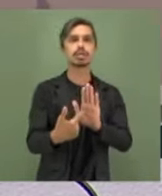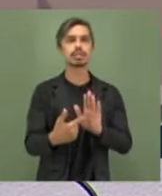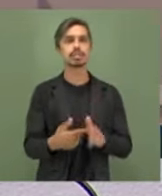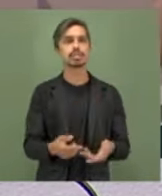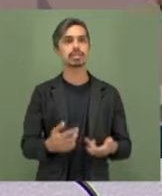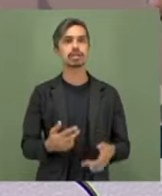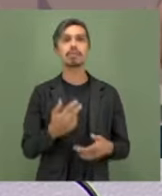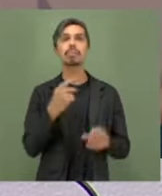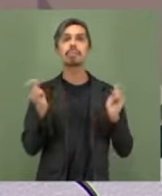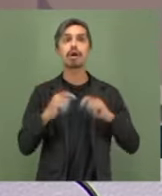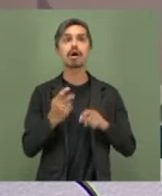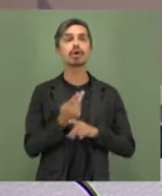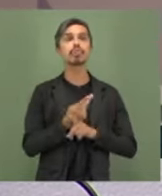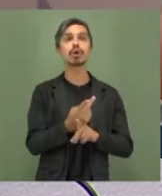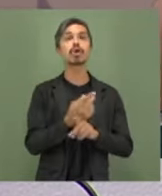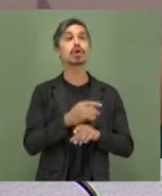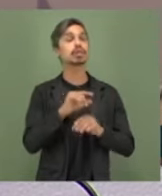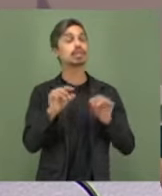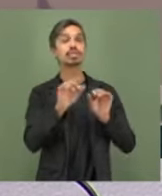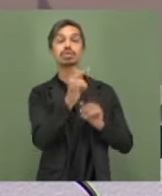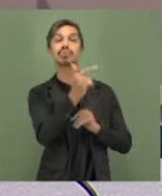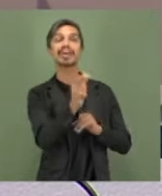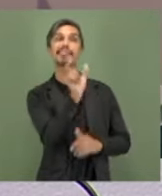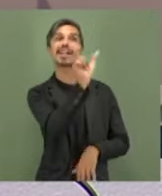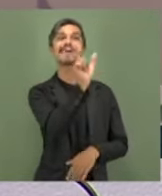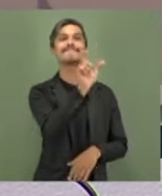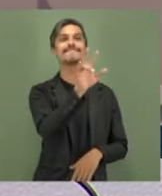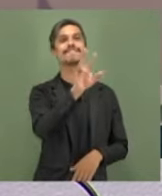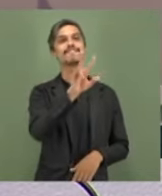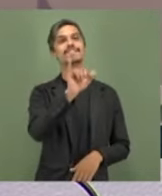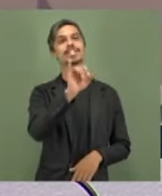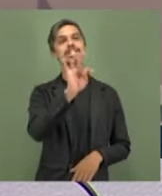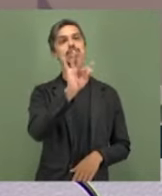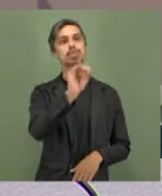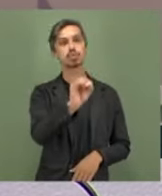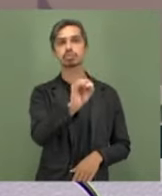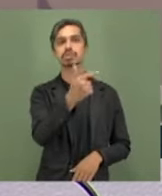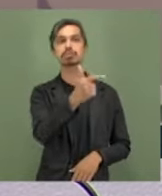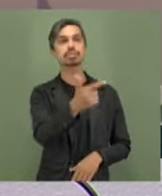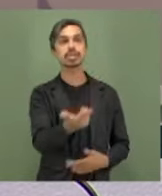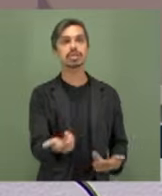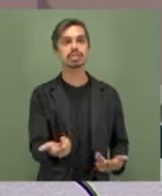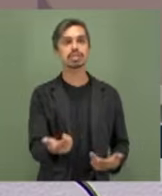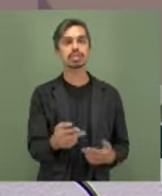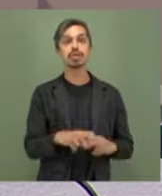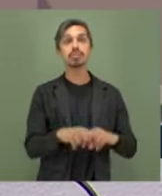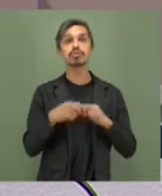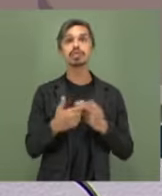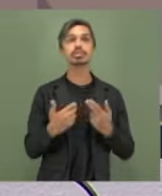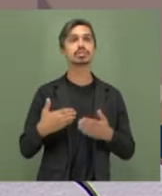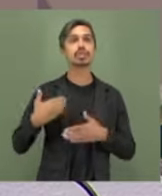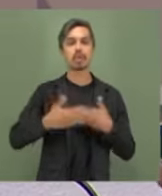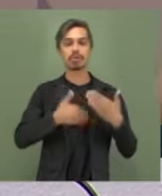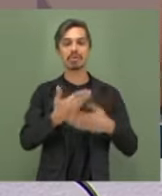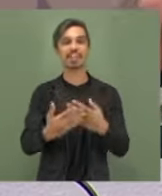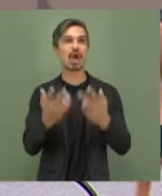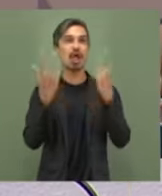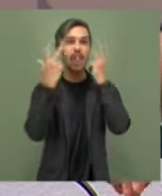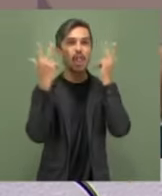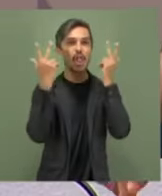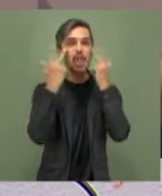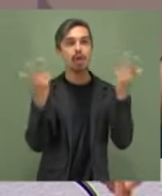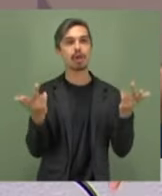podem procurar em todo o relatório, não está lá a palavra visto. E, portanto, não foi um procedimento padrão, como o